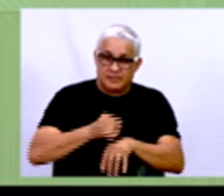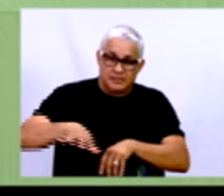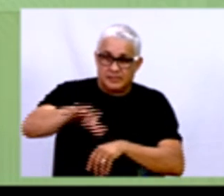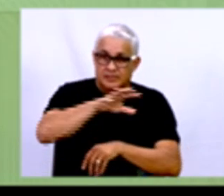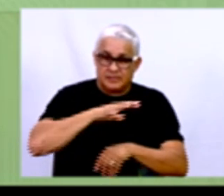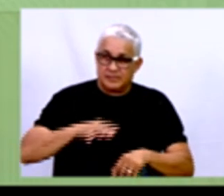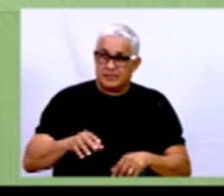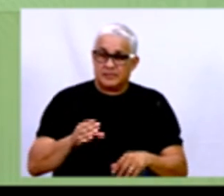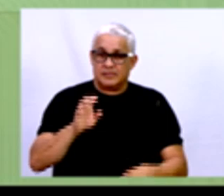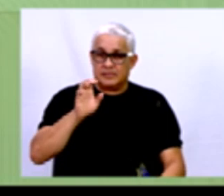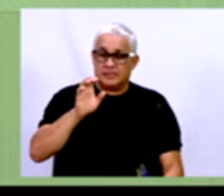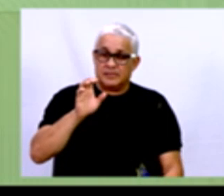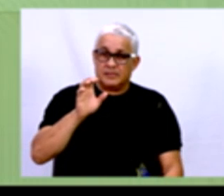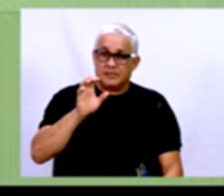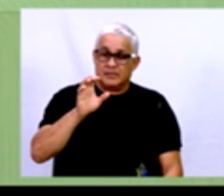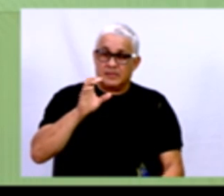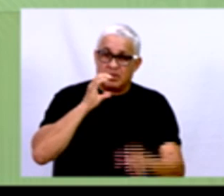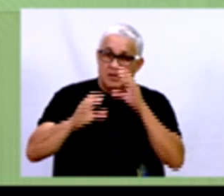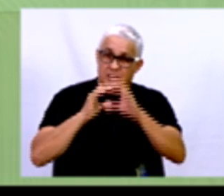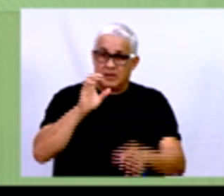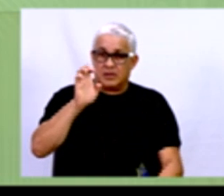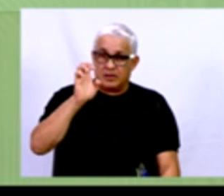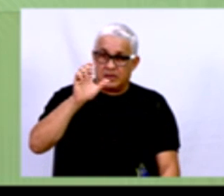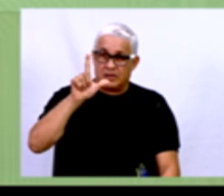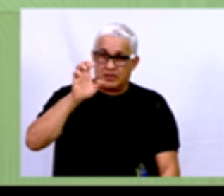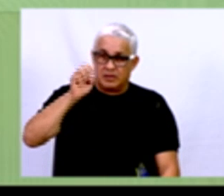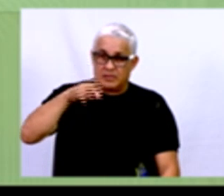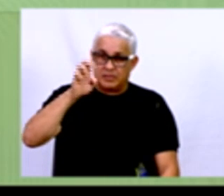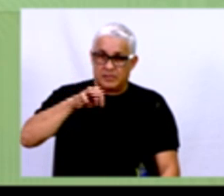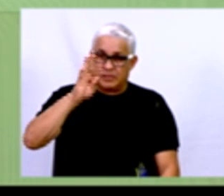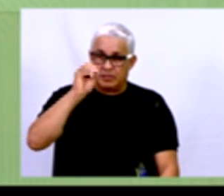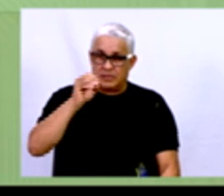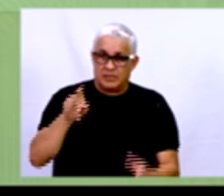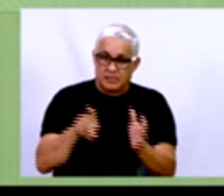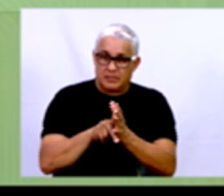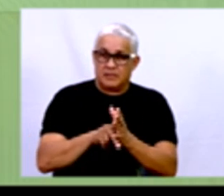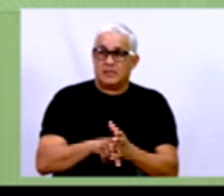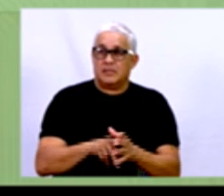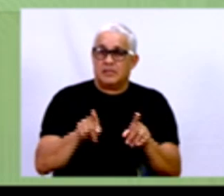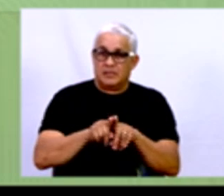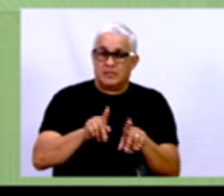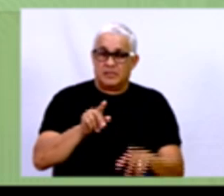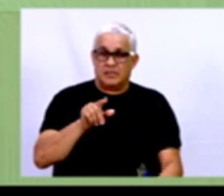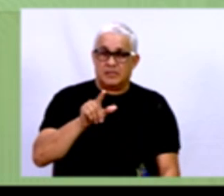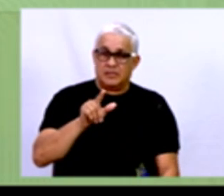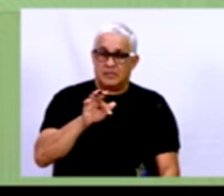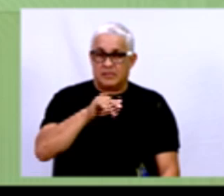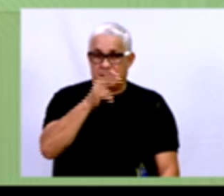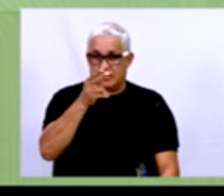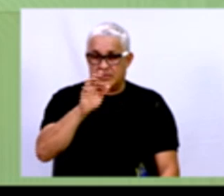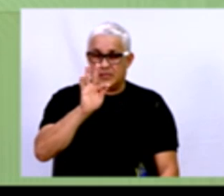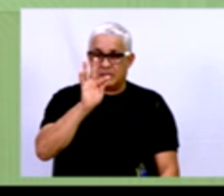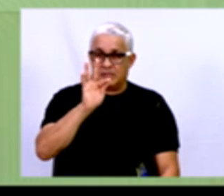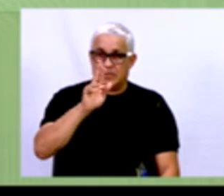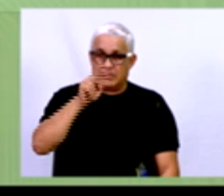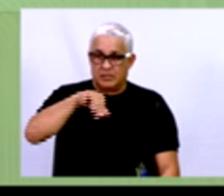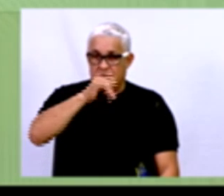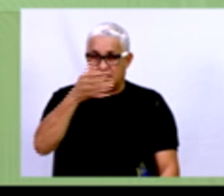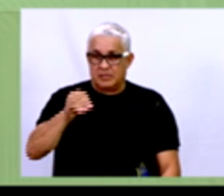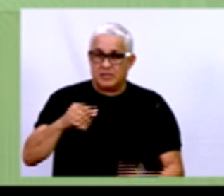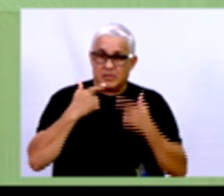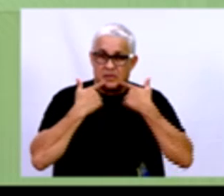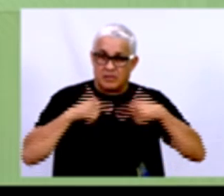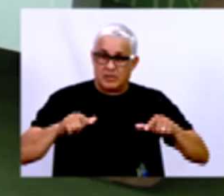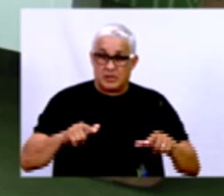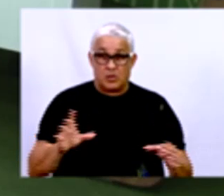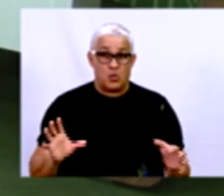da comunicação e a função da linguagem presente? O elemento que está sendo evidenciado é o